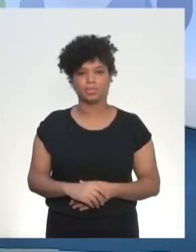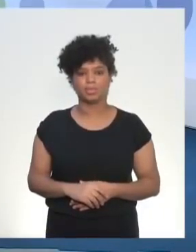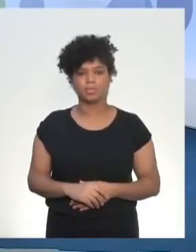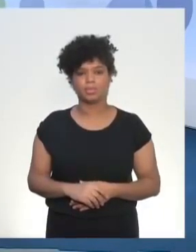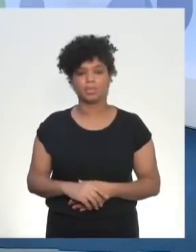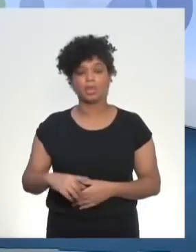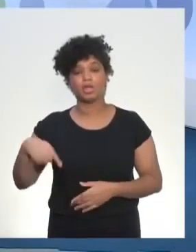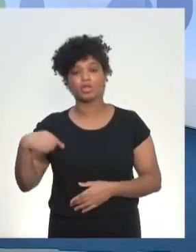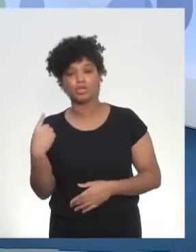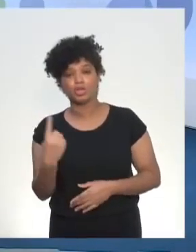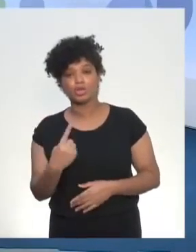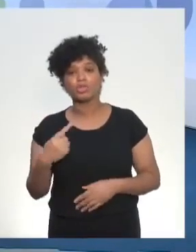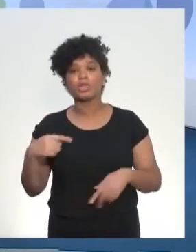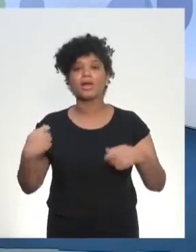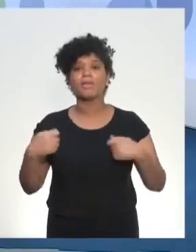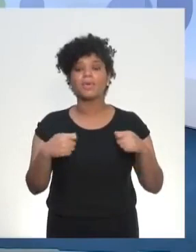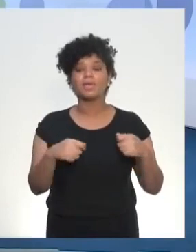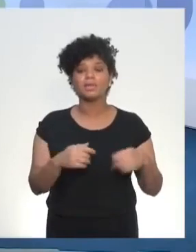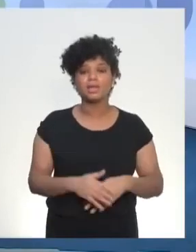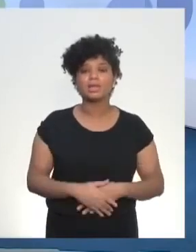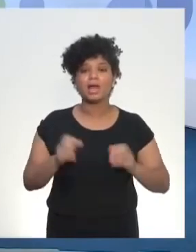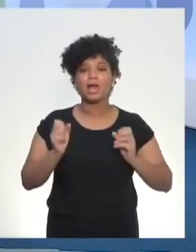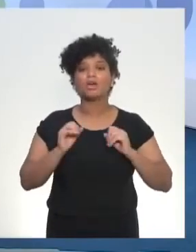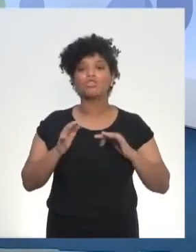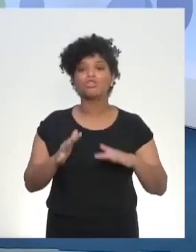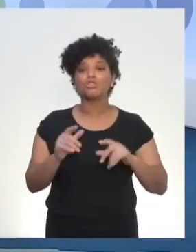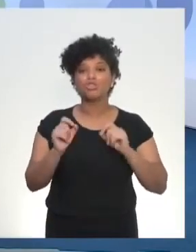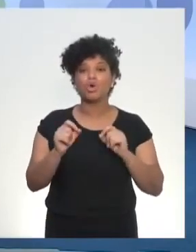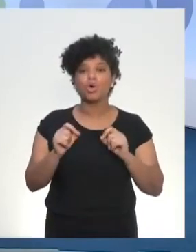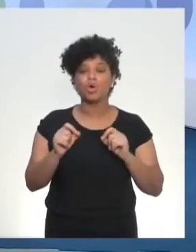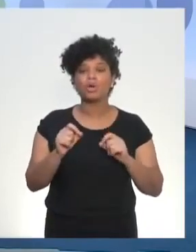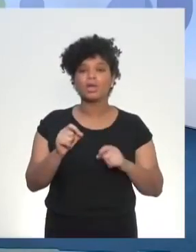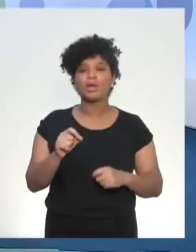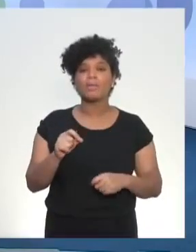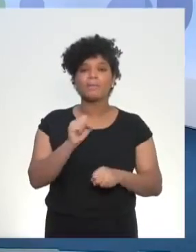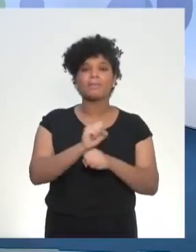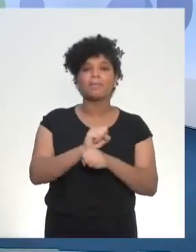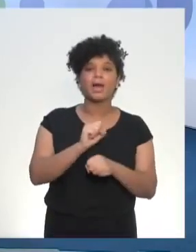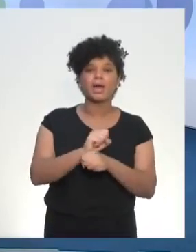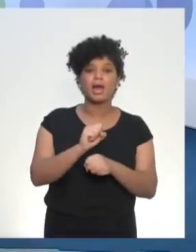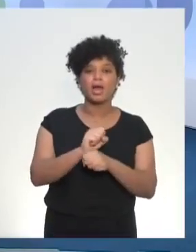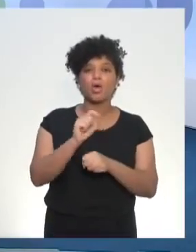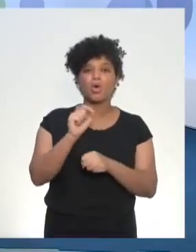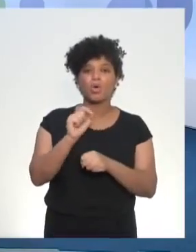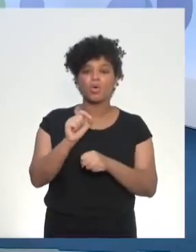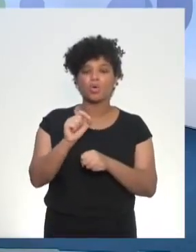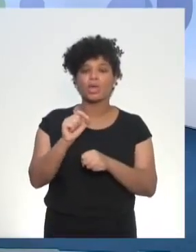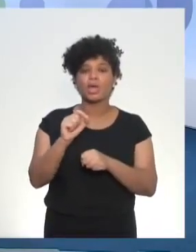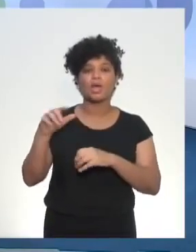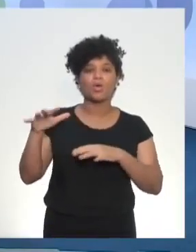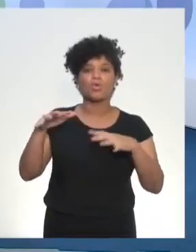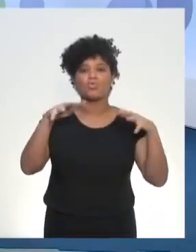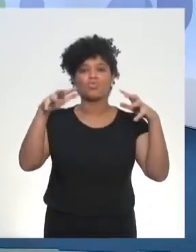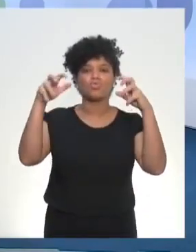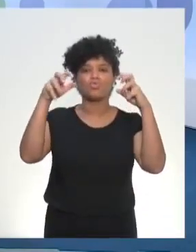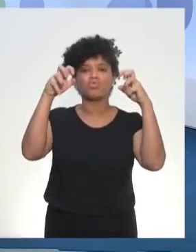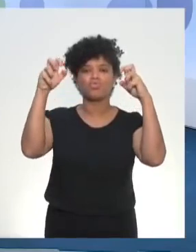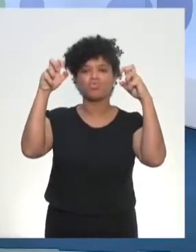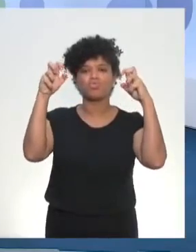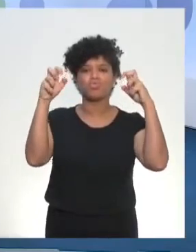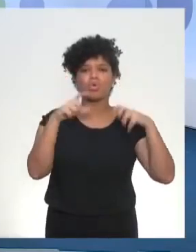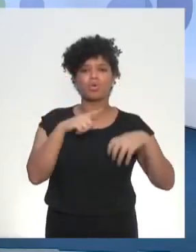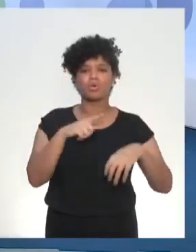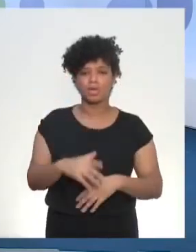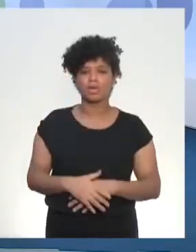todos precisaremos tomar algumas ações para parar o global warming, para parar o aquecimento global. É isso aí. Então, essa frase está